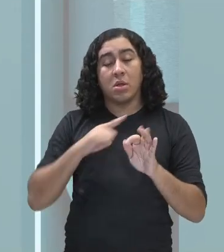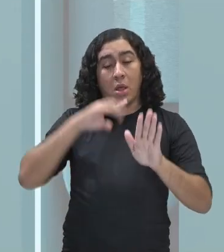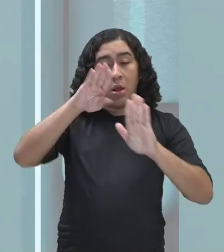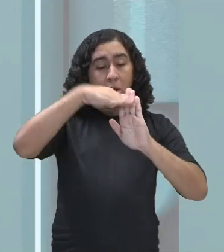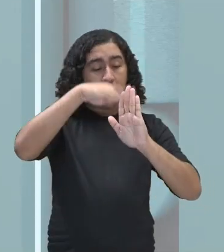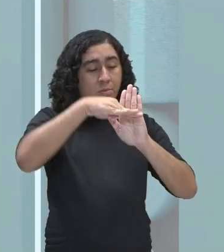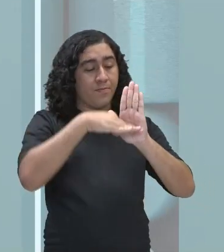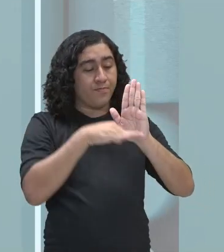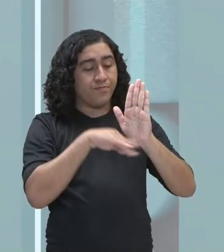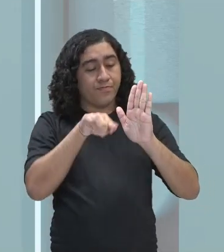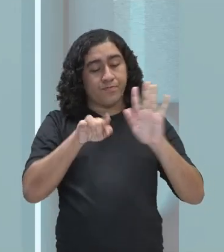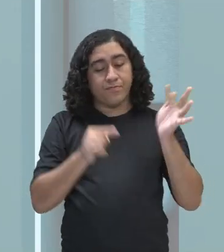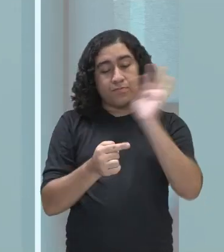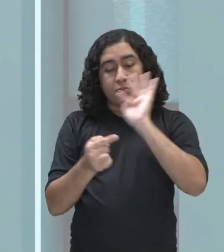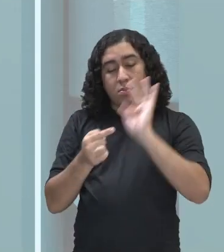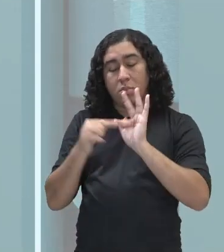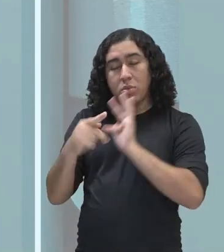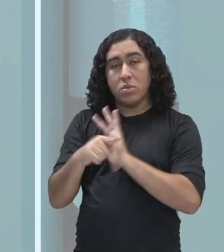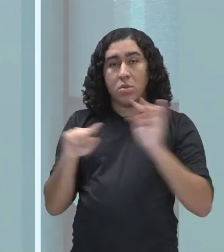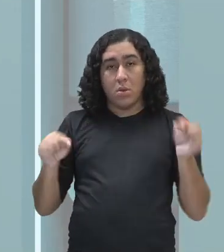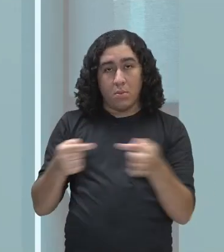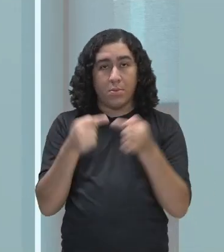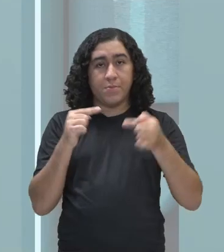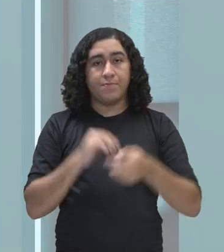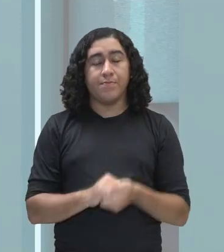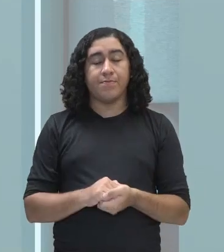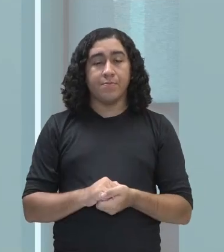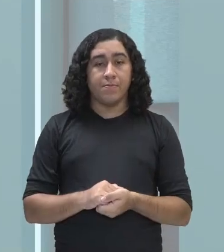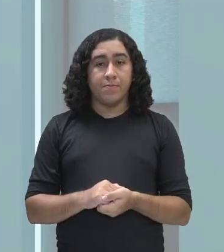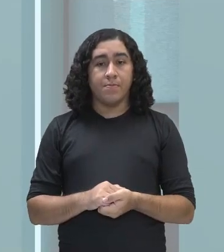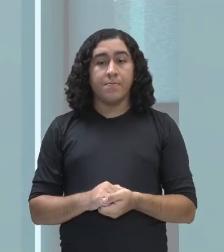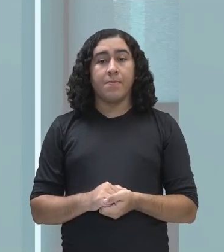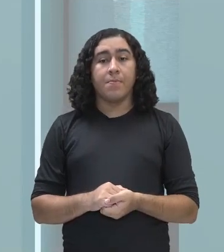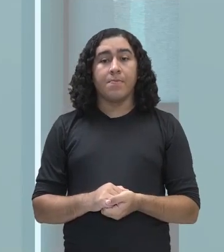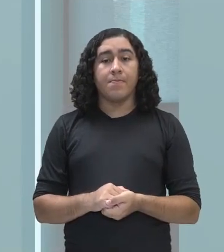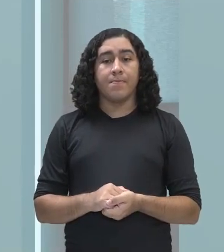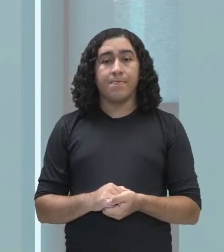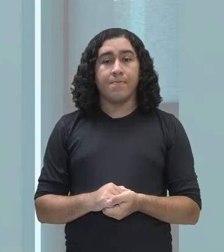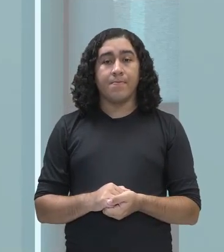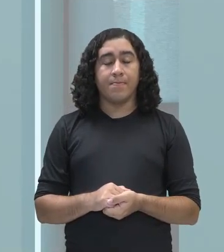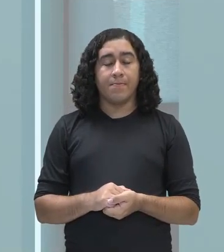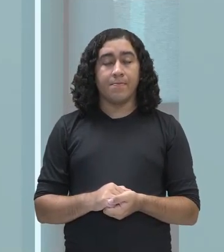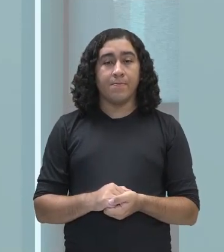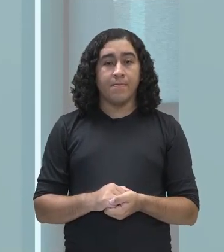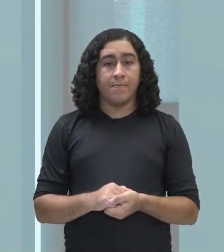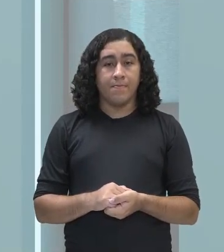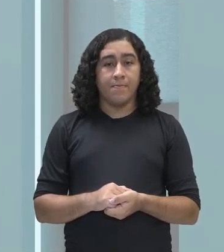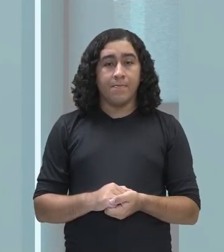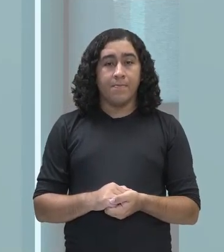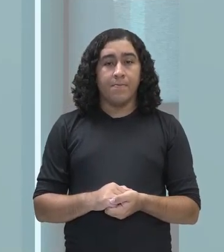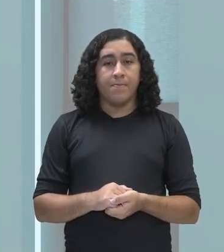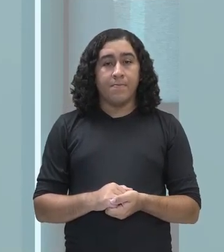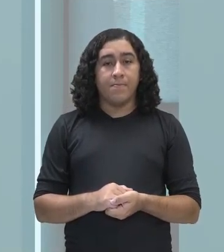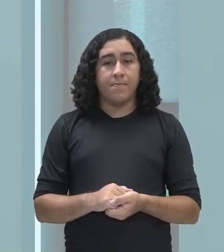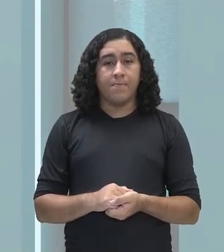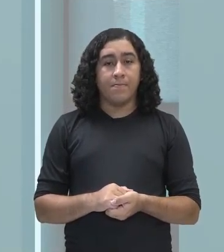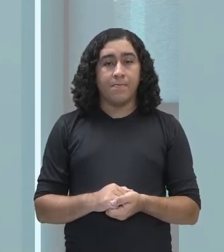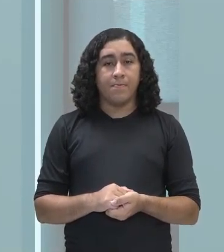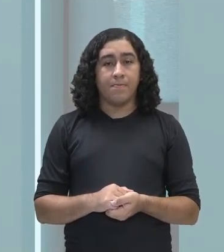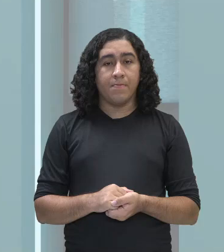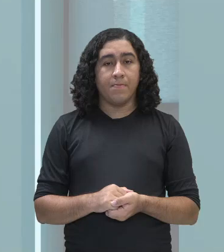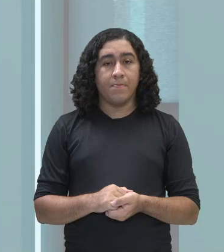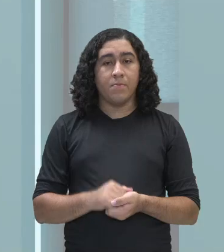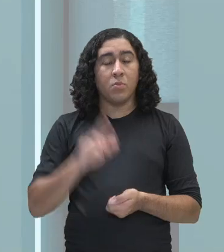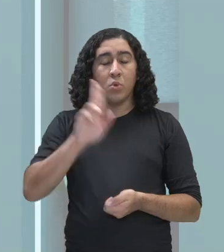classificação diz a sua função, né? Demonstrativo é demonstrar, demonstrative pronouns. Pronomes demonstrativos, ou seja, utilizo